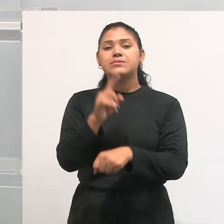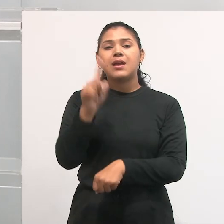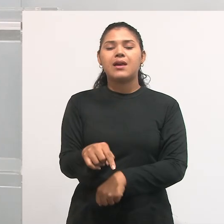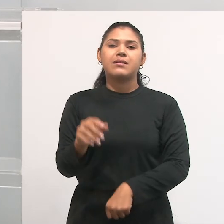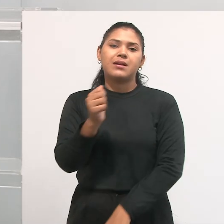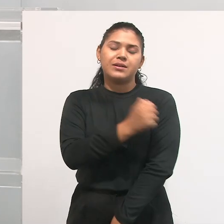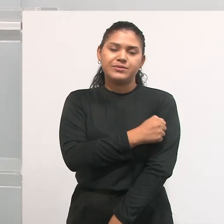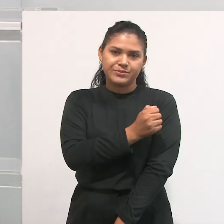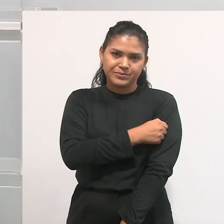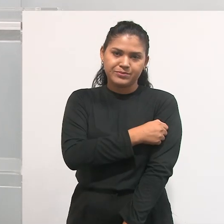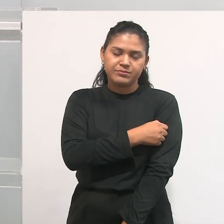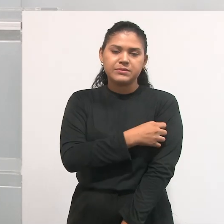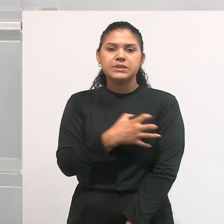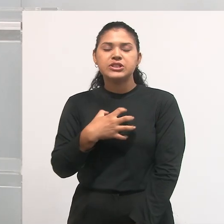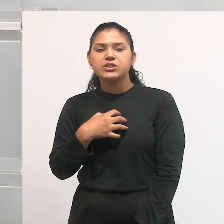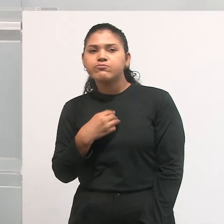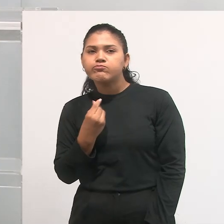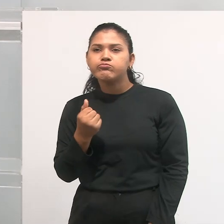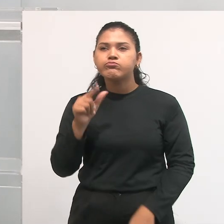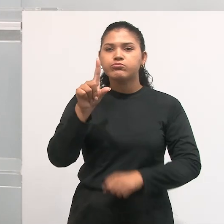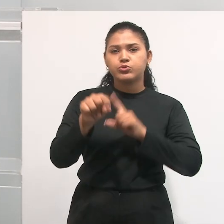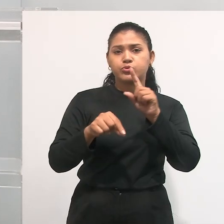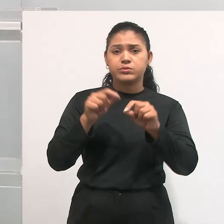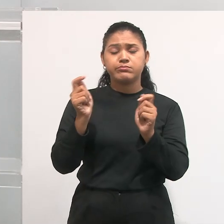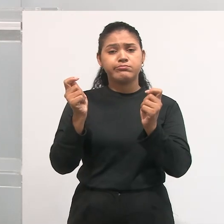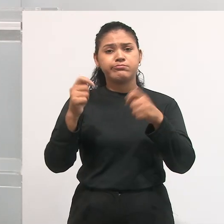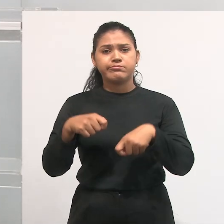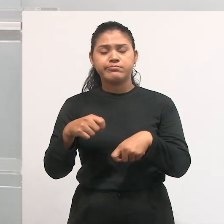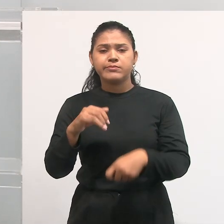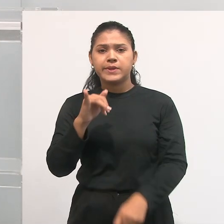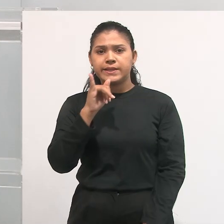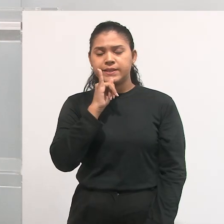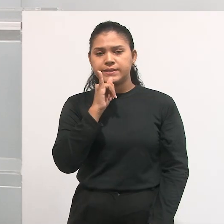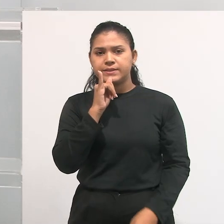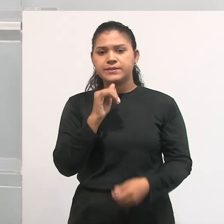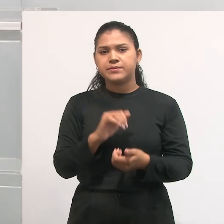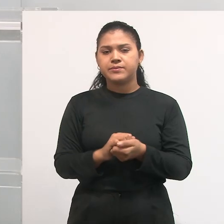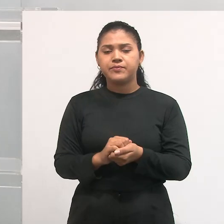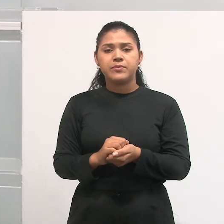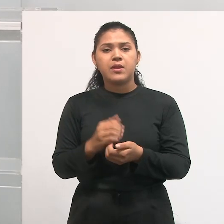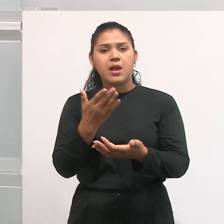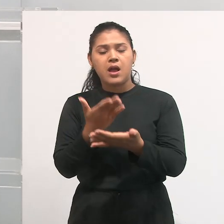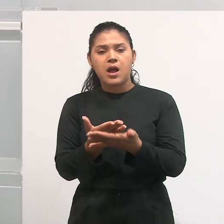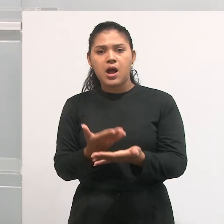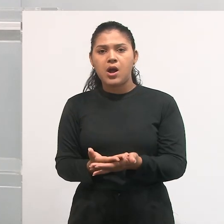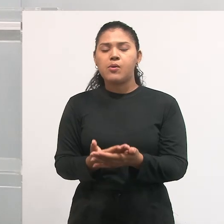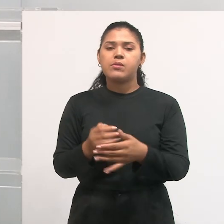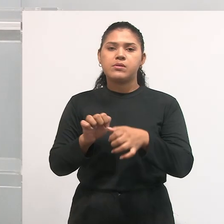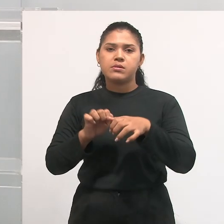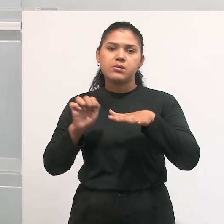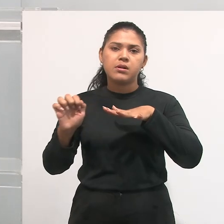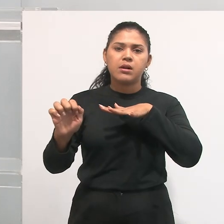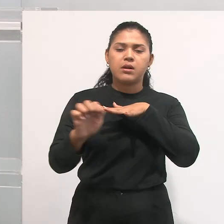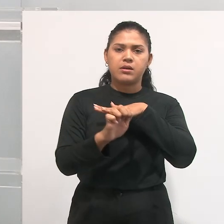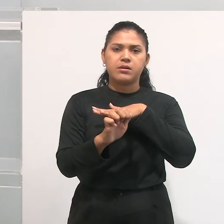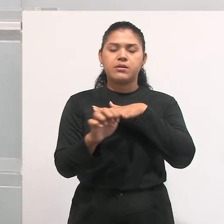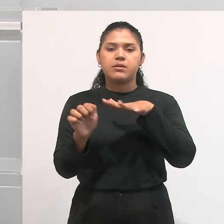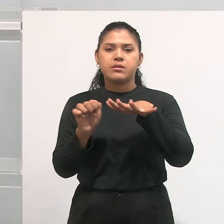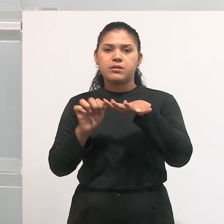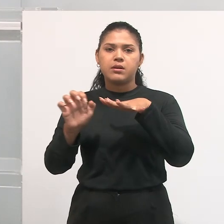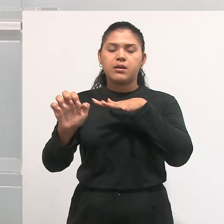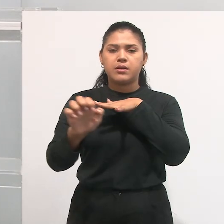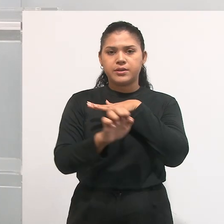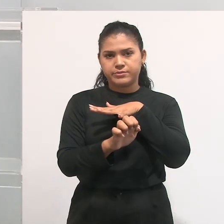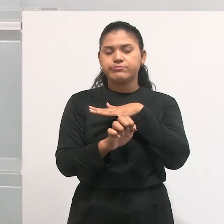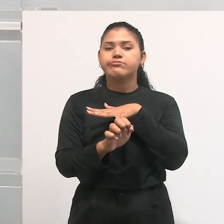ou de acordo com a sua necessidade. Como eu disse, no caso, por exemplo, de aulas de reforço ou no caso mais visível, né, mais fácil